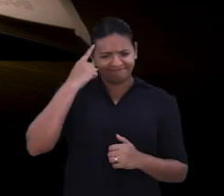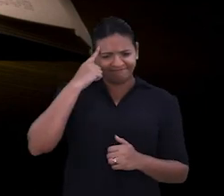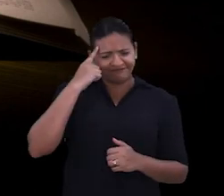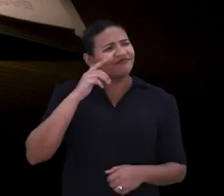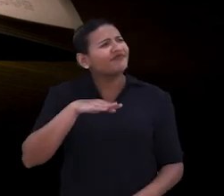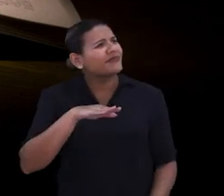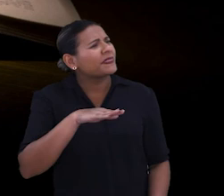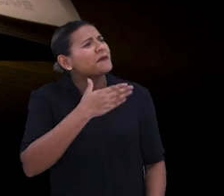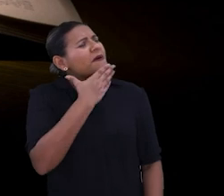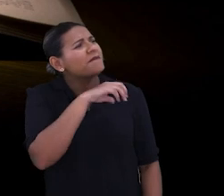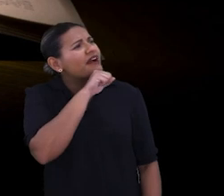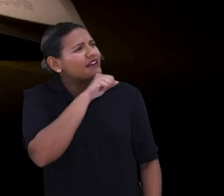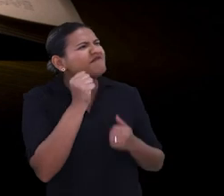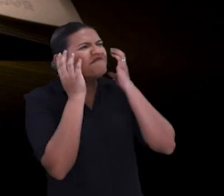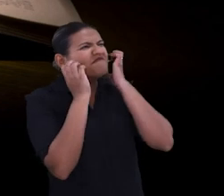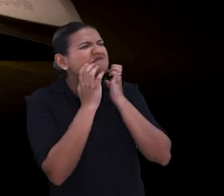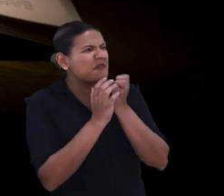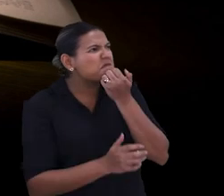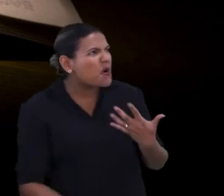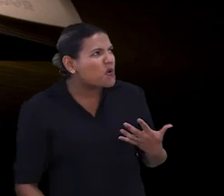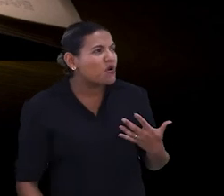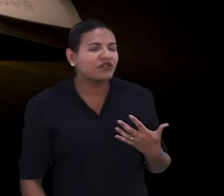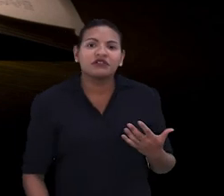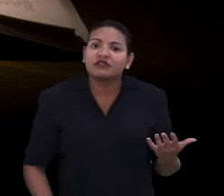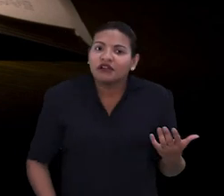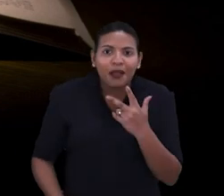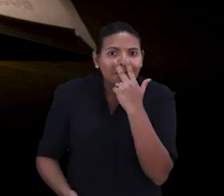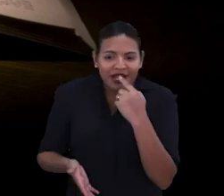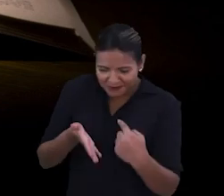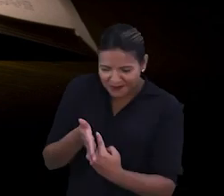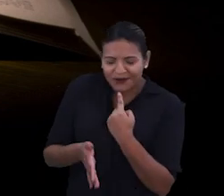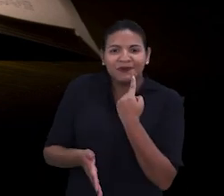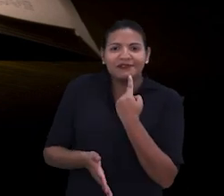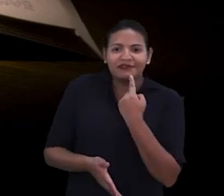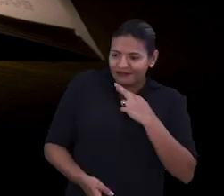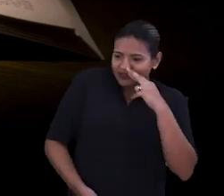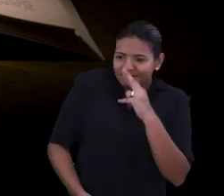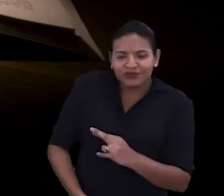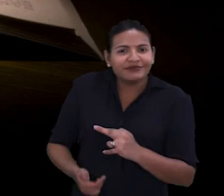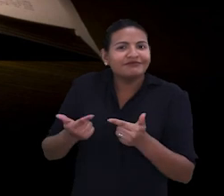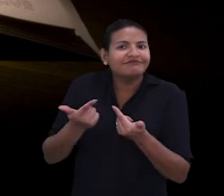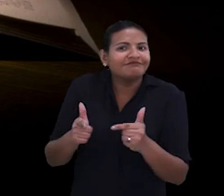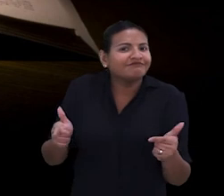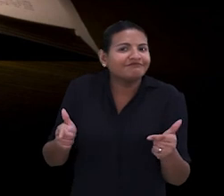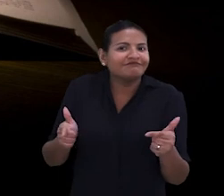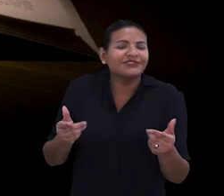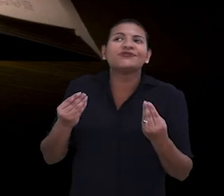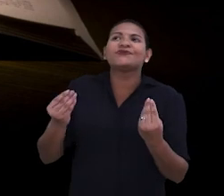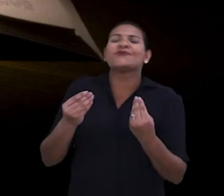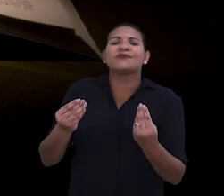barba? Esta pergunta não tem resposta. Esta pergunta é como a própria barba. Surge implacavelmente.